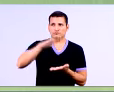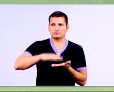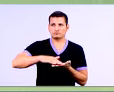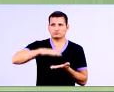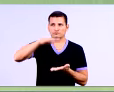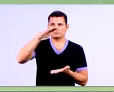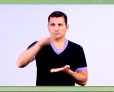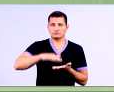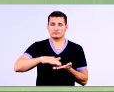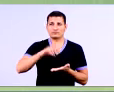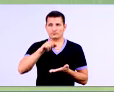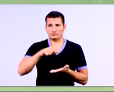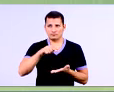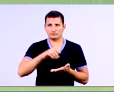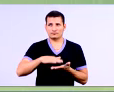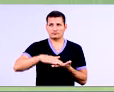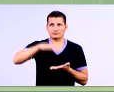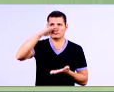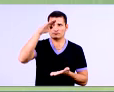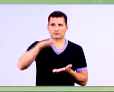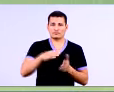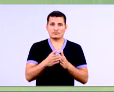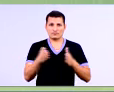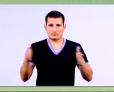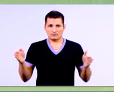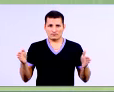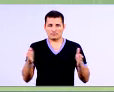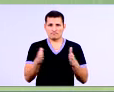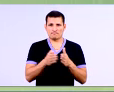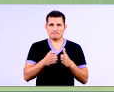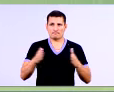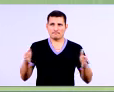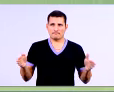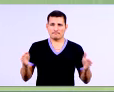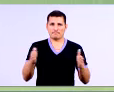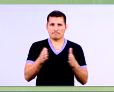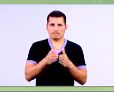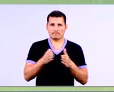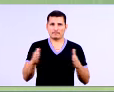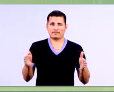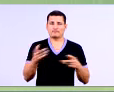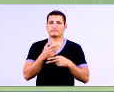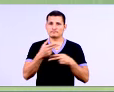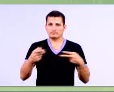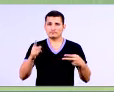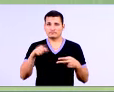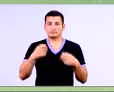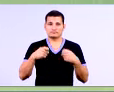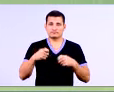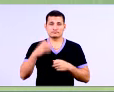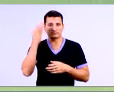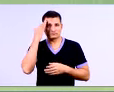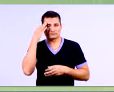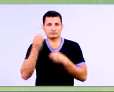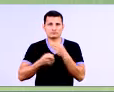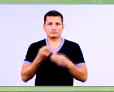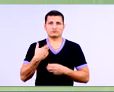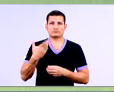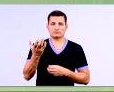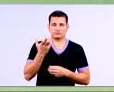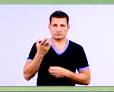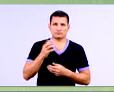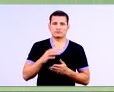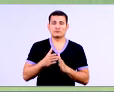dos elementos. Observem que a largura é um dos elementos. Eu preciso definir como eu quero,